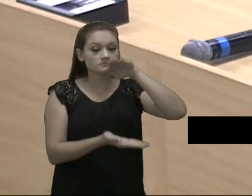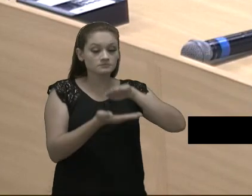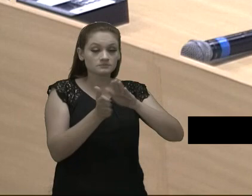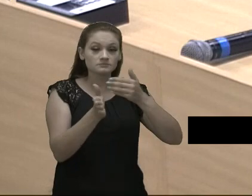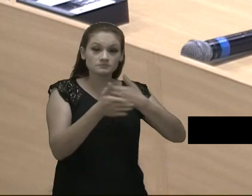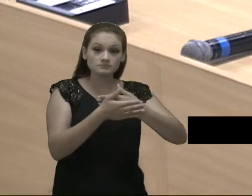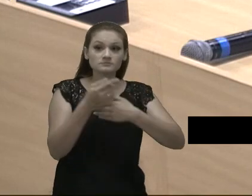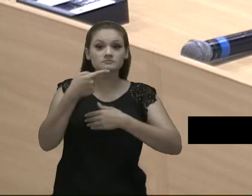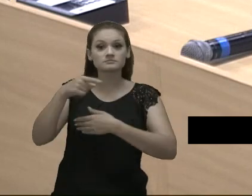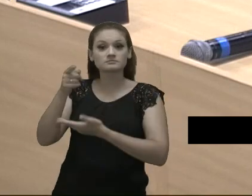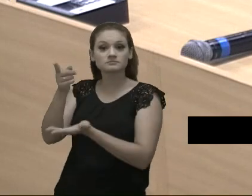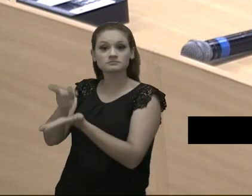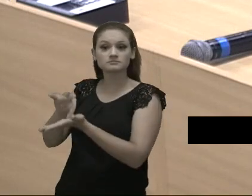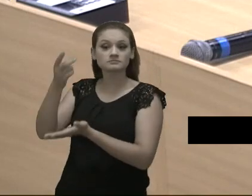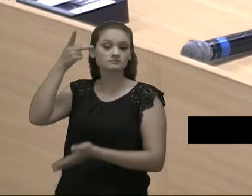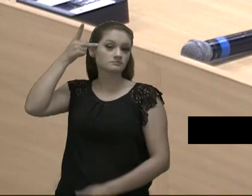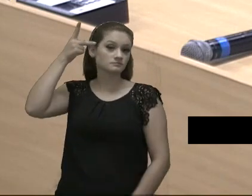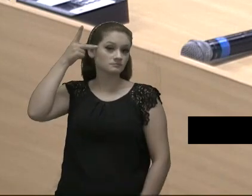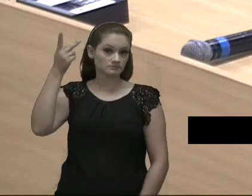sede.